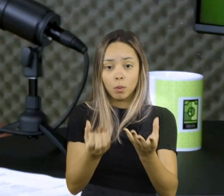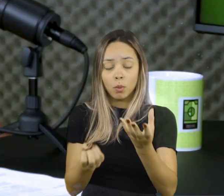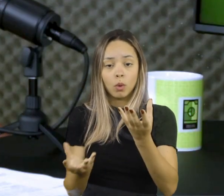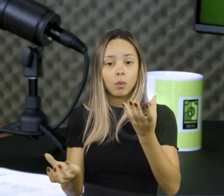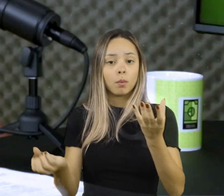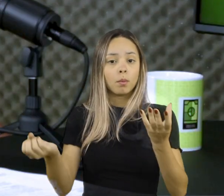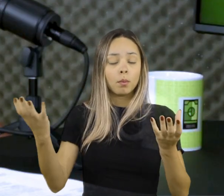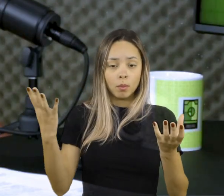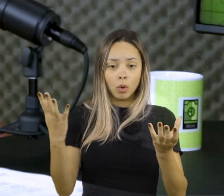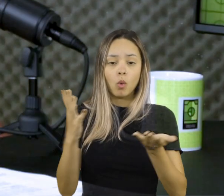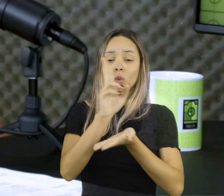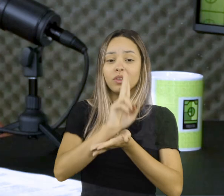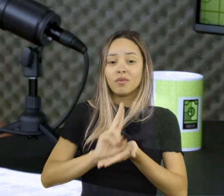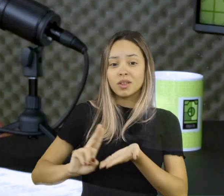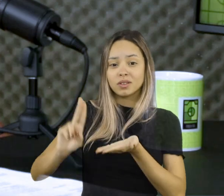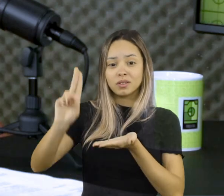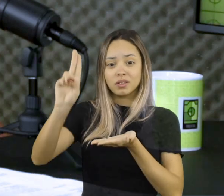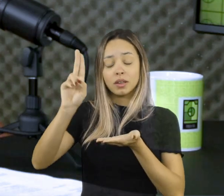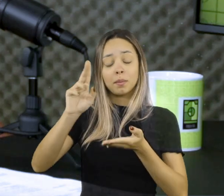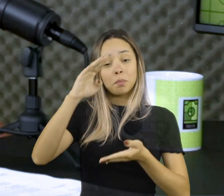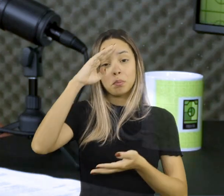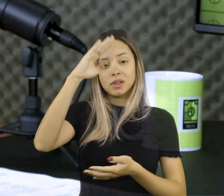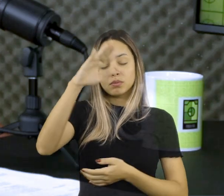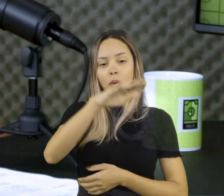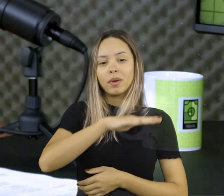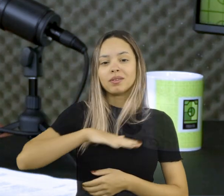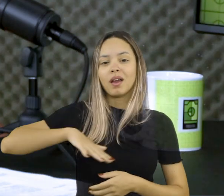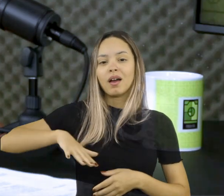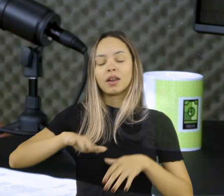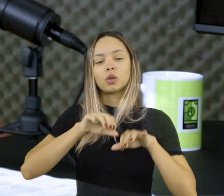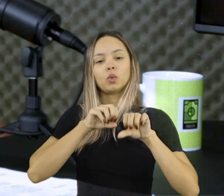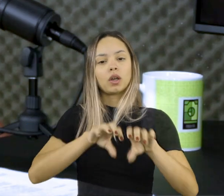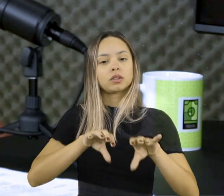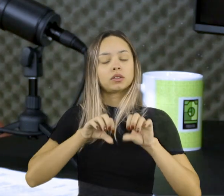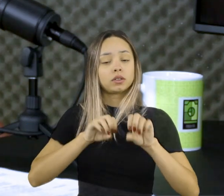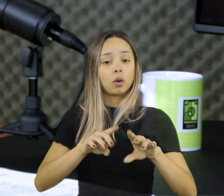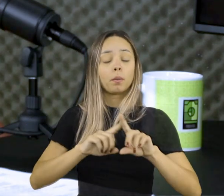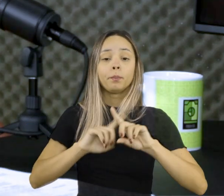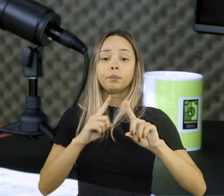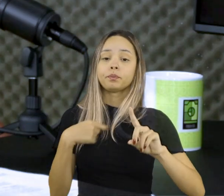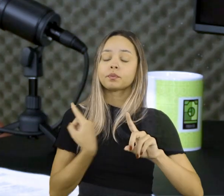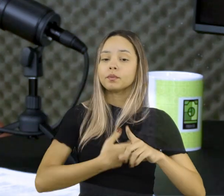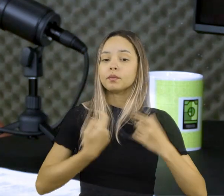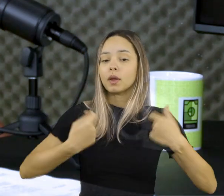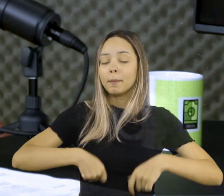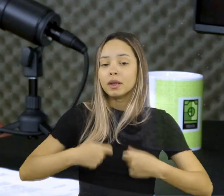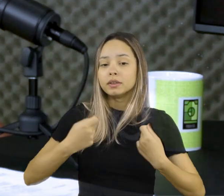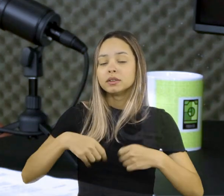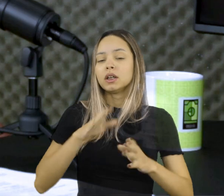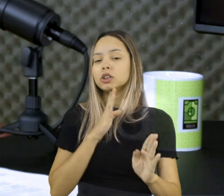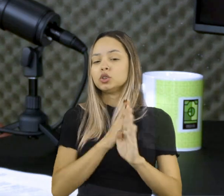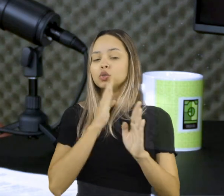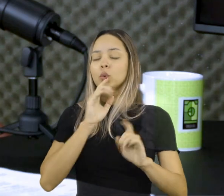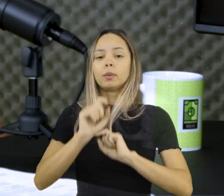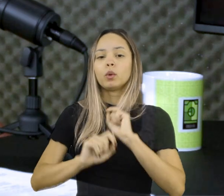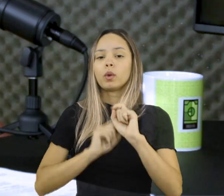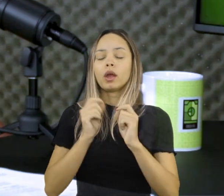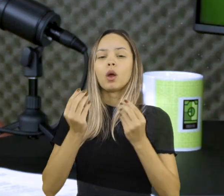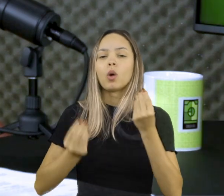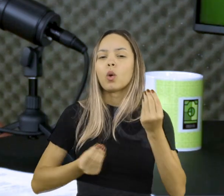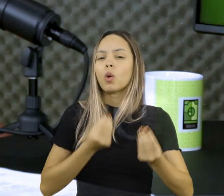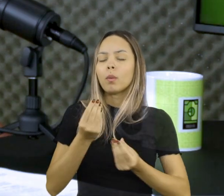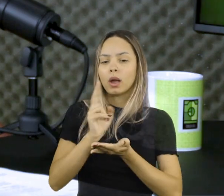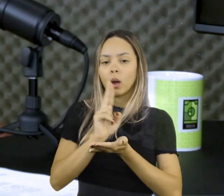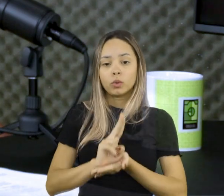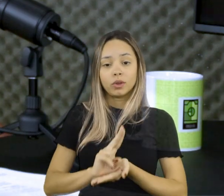está numa expansão avassaladora. O que a gente precisa descobrir é como é que a